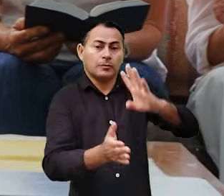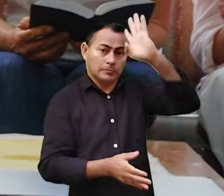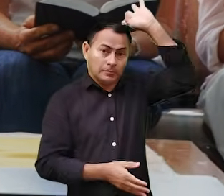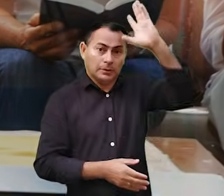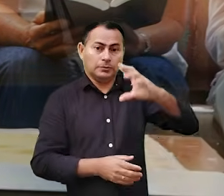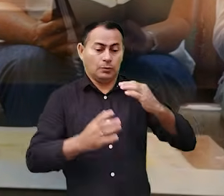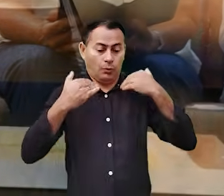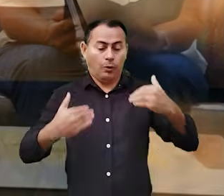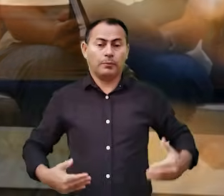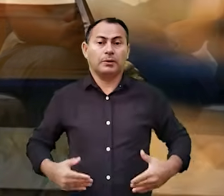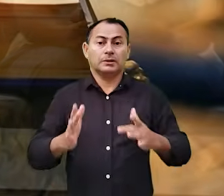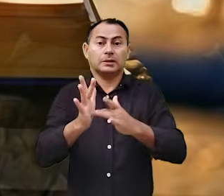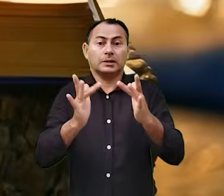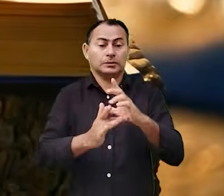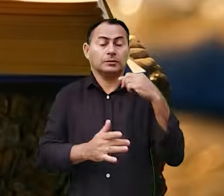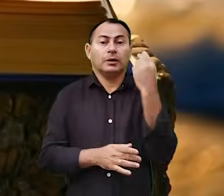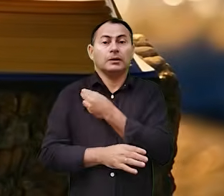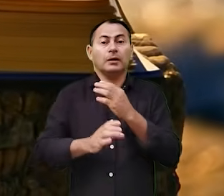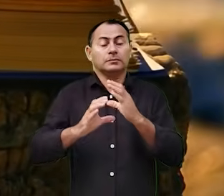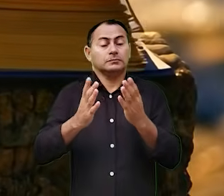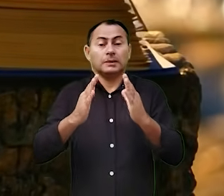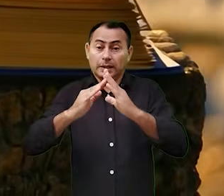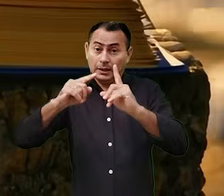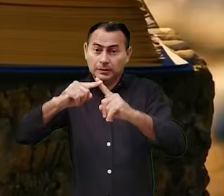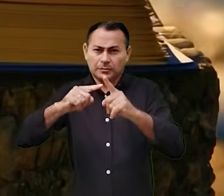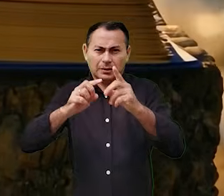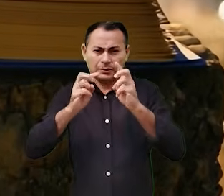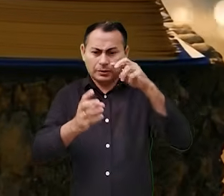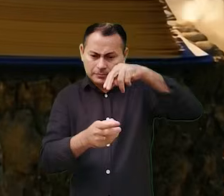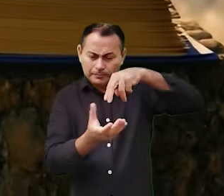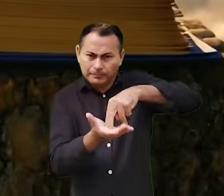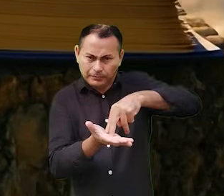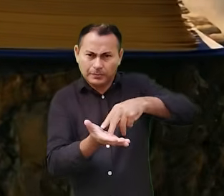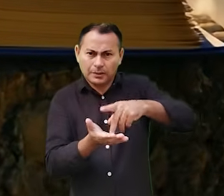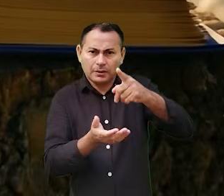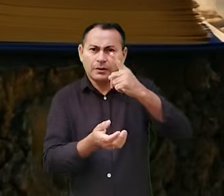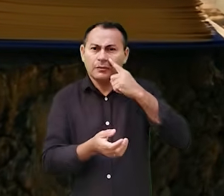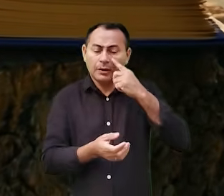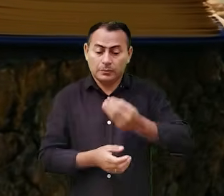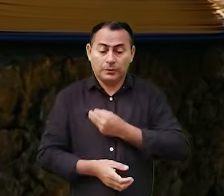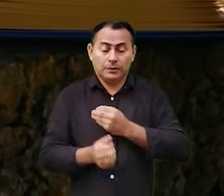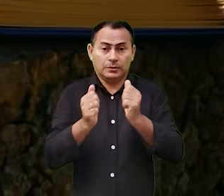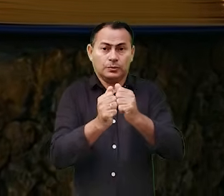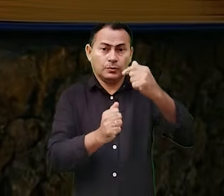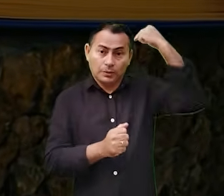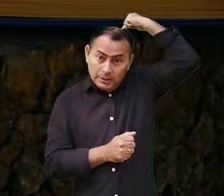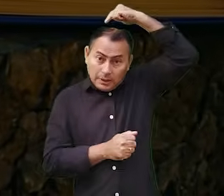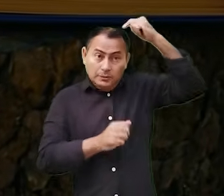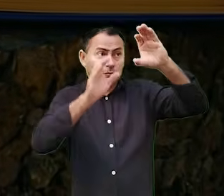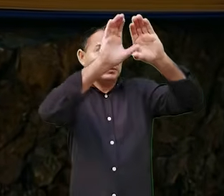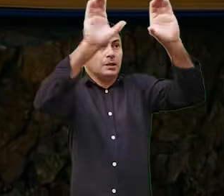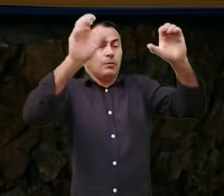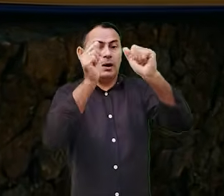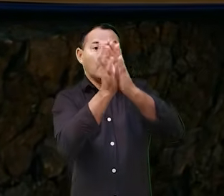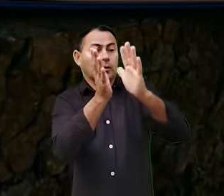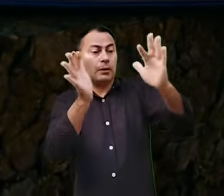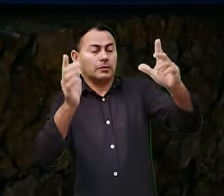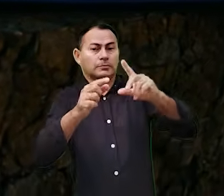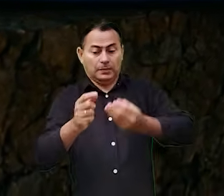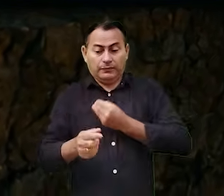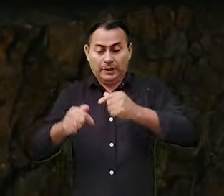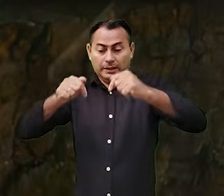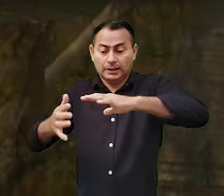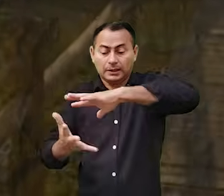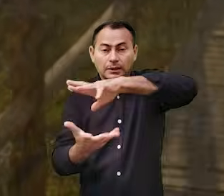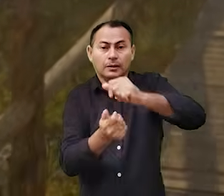carta aos Romanos no corpo de Cristo, do qual somos membros. Você já deve ter ouvido que viver com os santos no céu será uma glória,